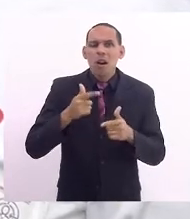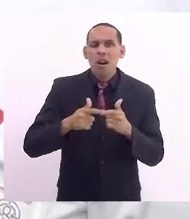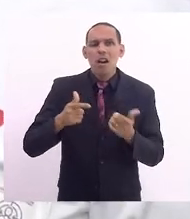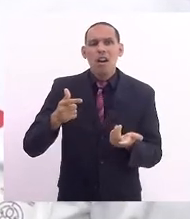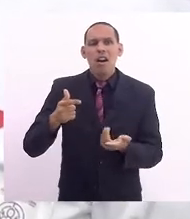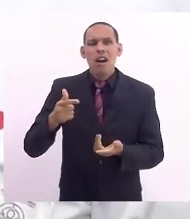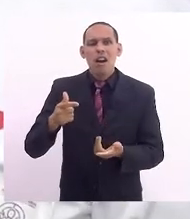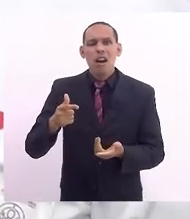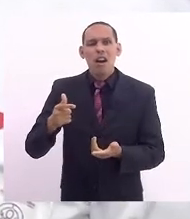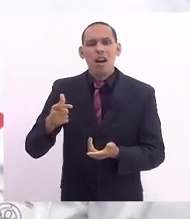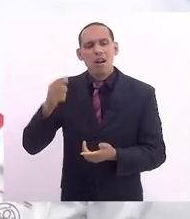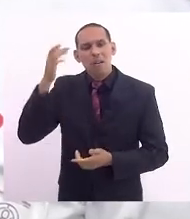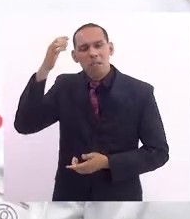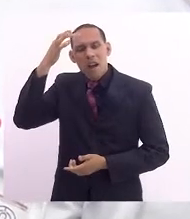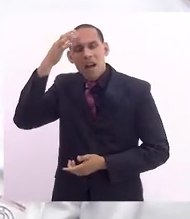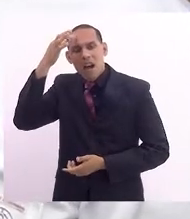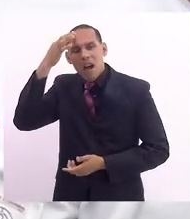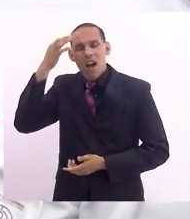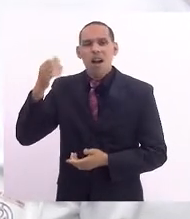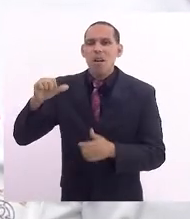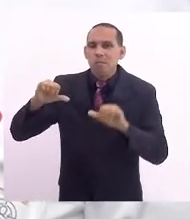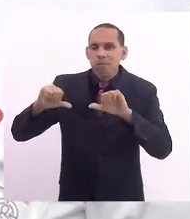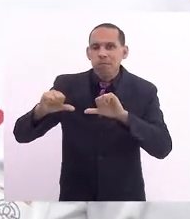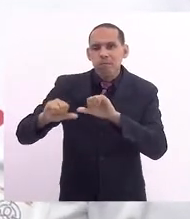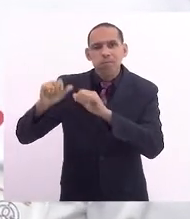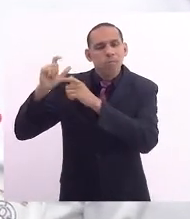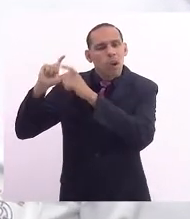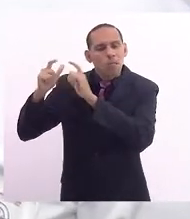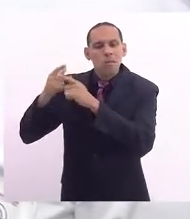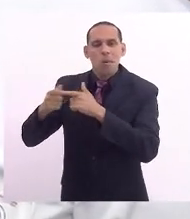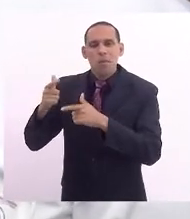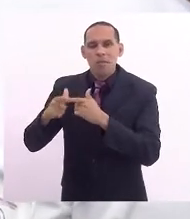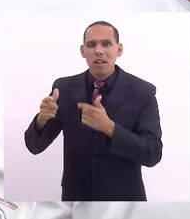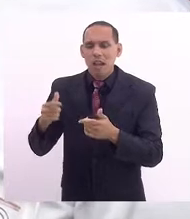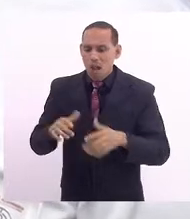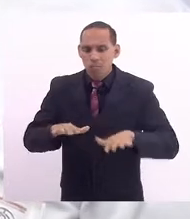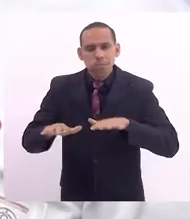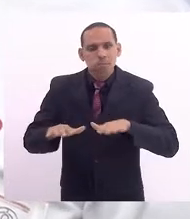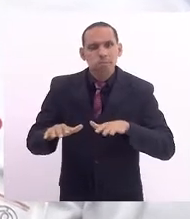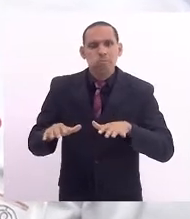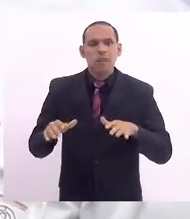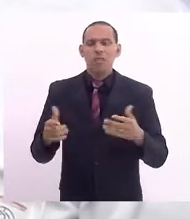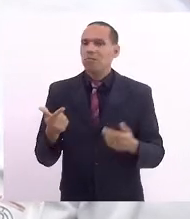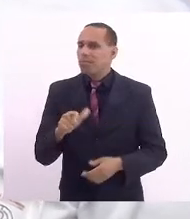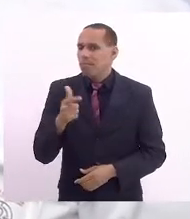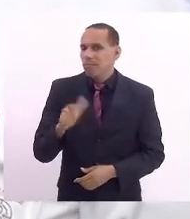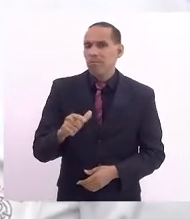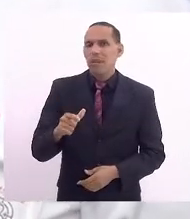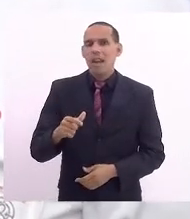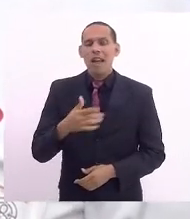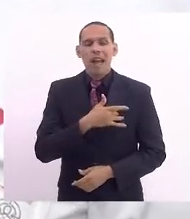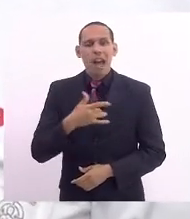ele não tem coordenação motora, não tem saúde física nem mental de conseguir